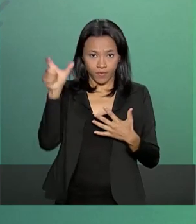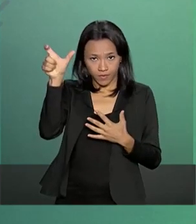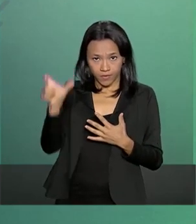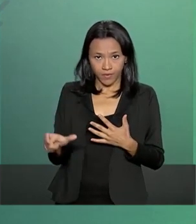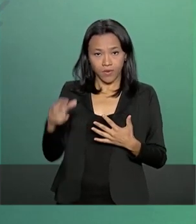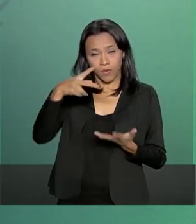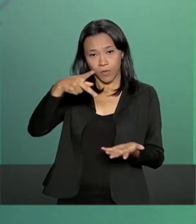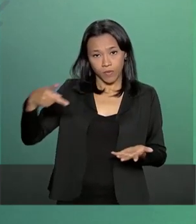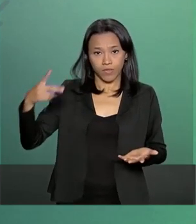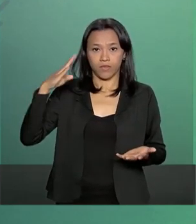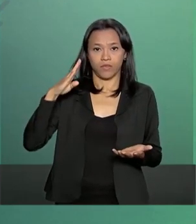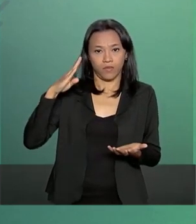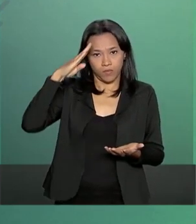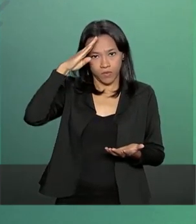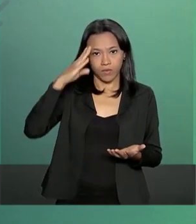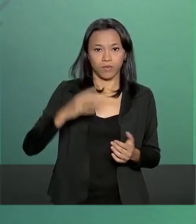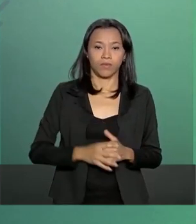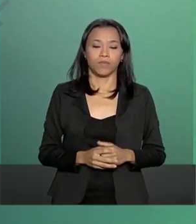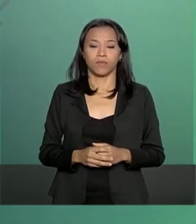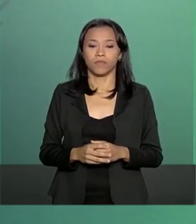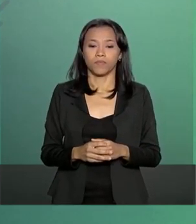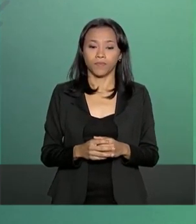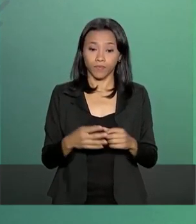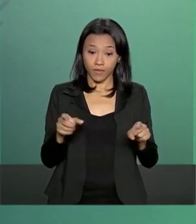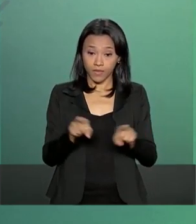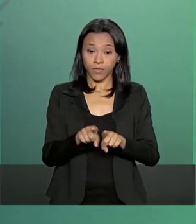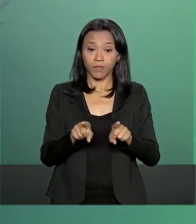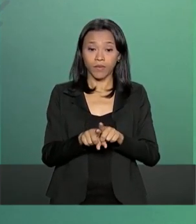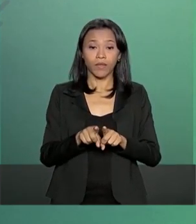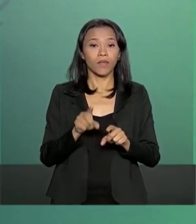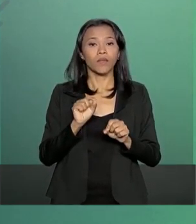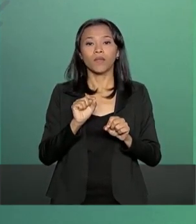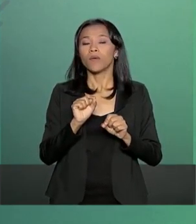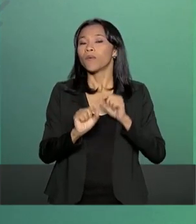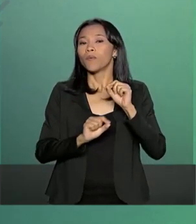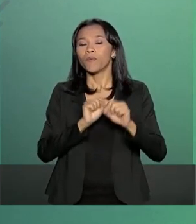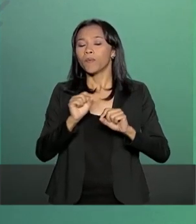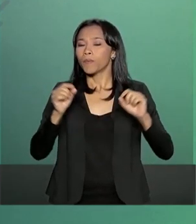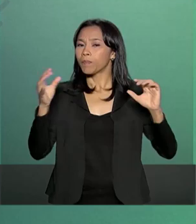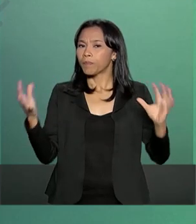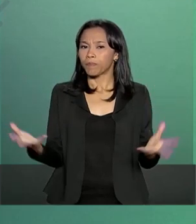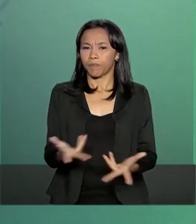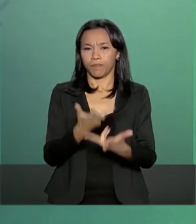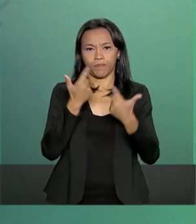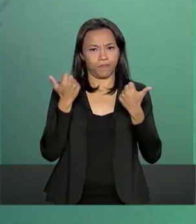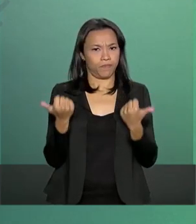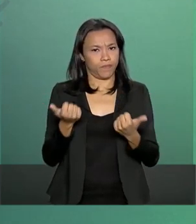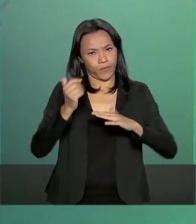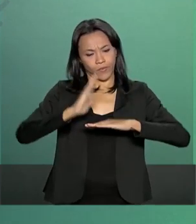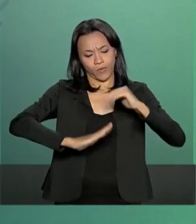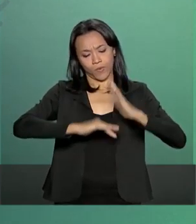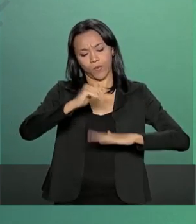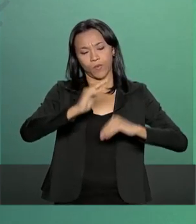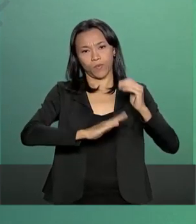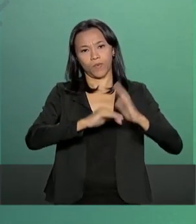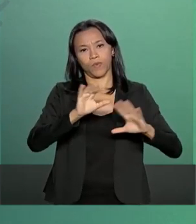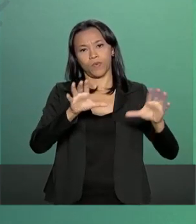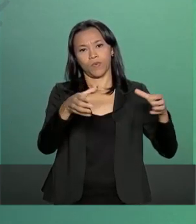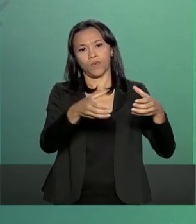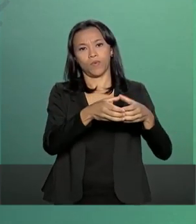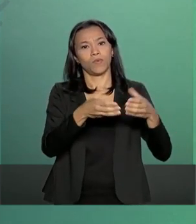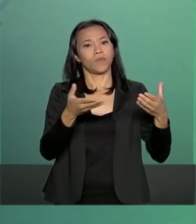presidente e as ações realizadas pela excepcional equipe do Hospital Albert Einstein.